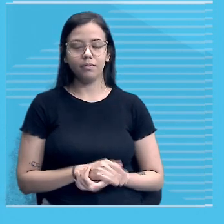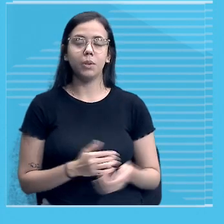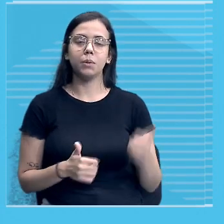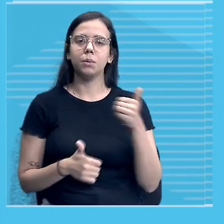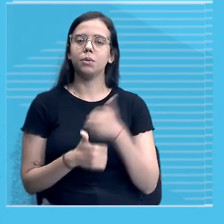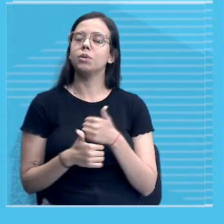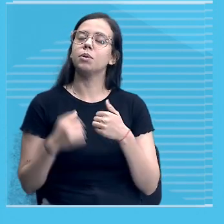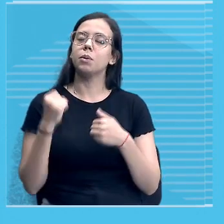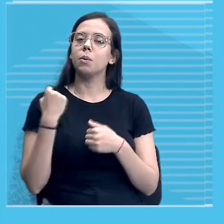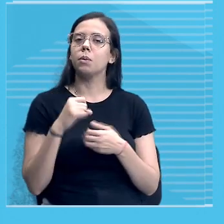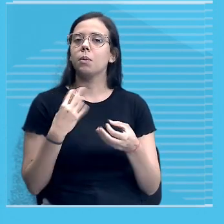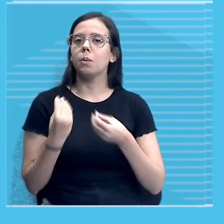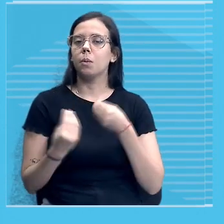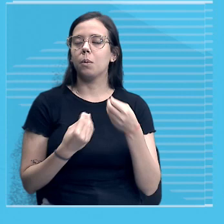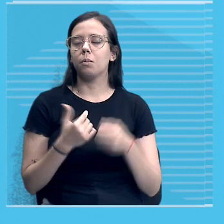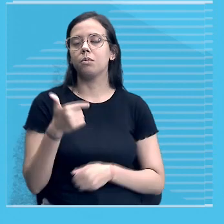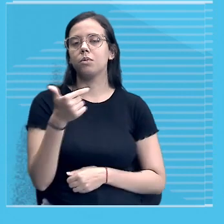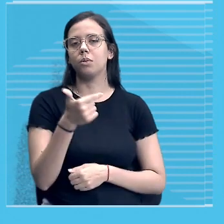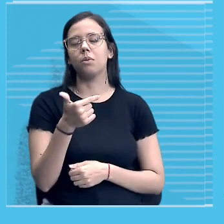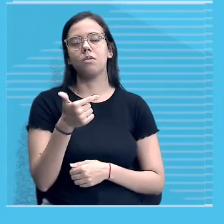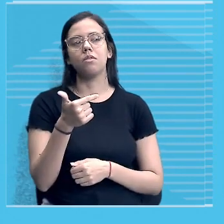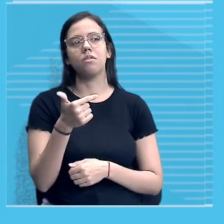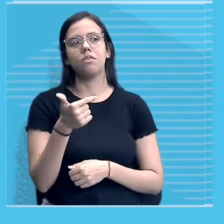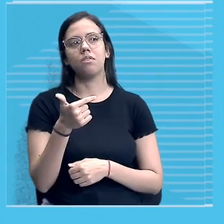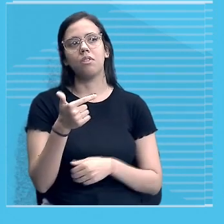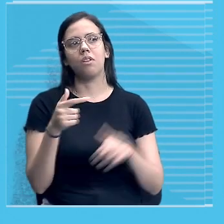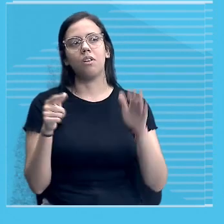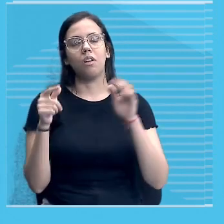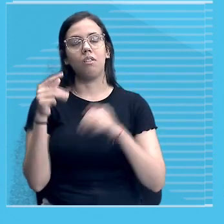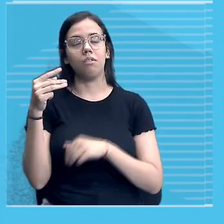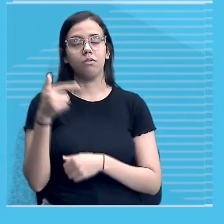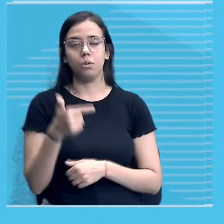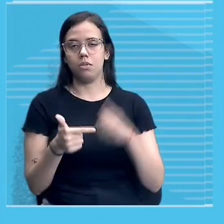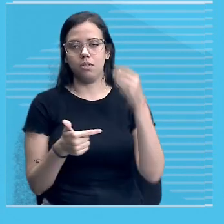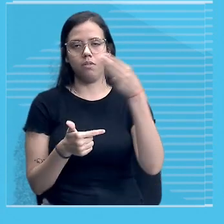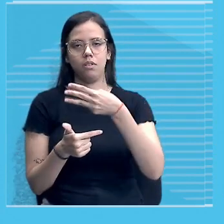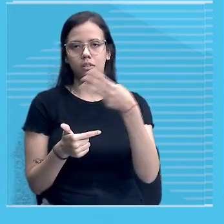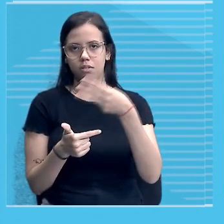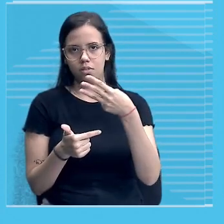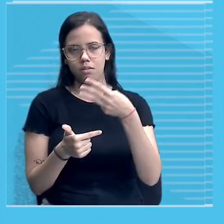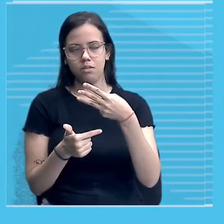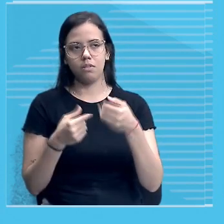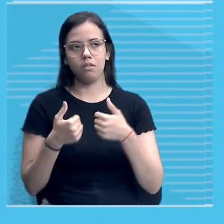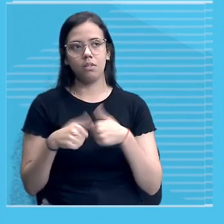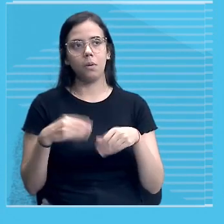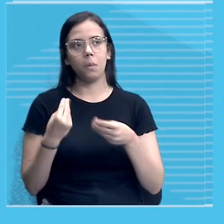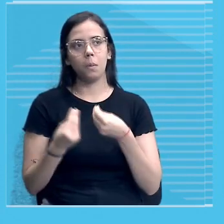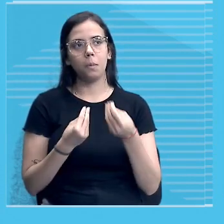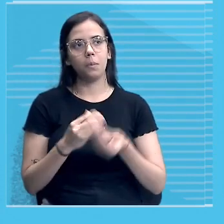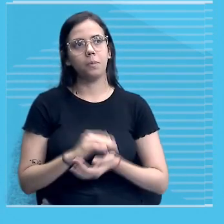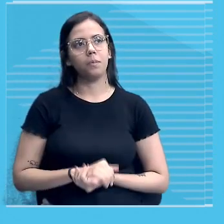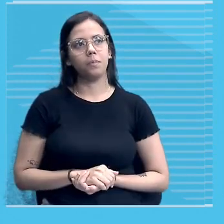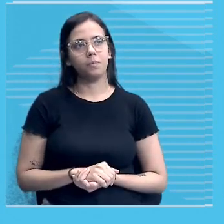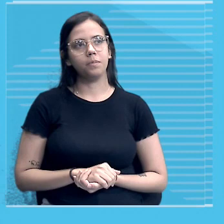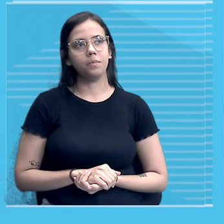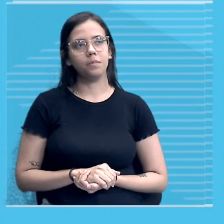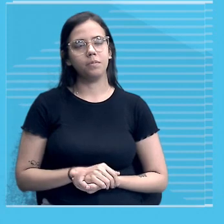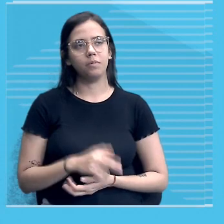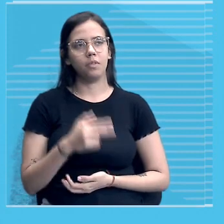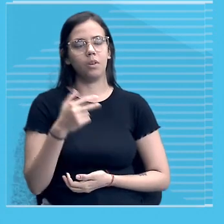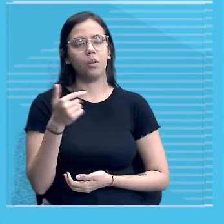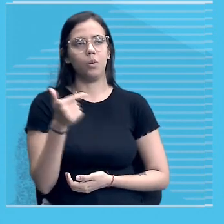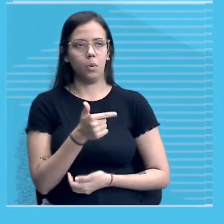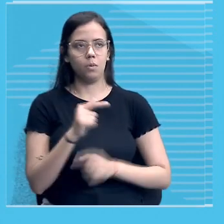elevado a 3 tá vou colocar dois elevado a 3 então isso aqui galerinha nada mais é do que 2 elevado a